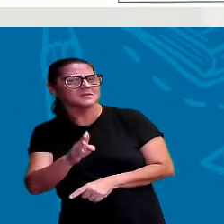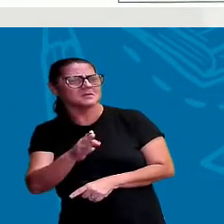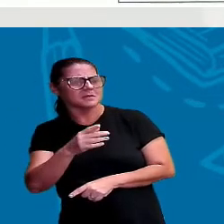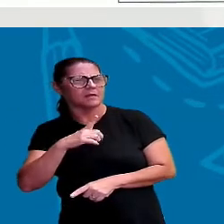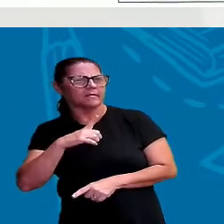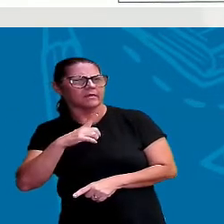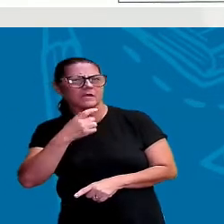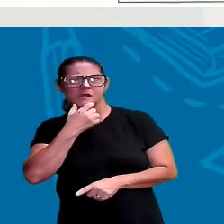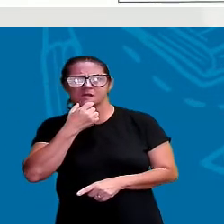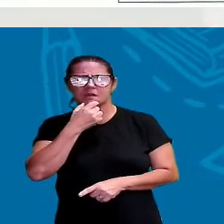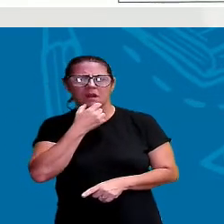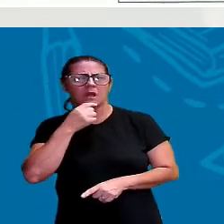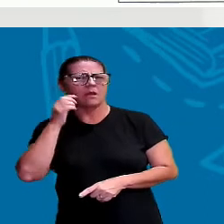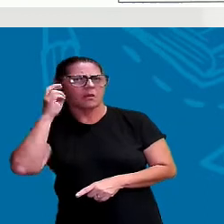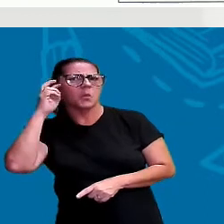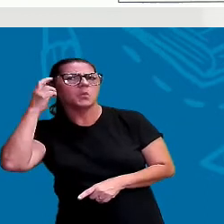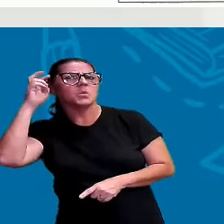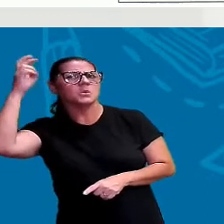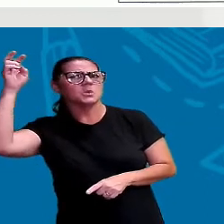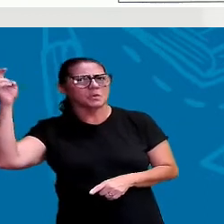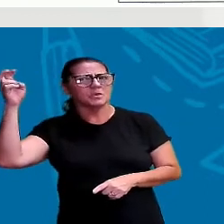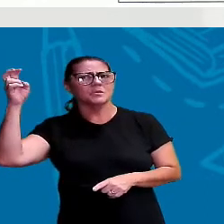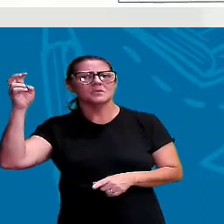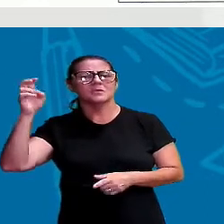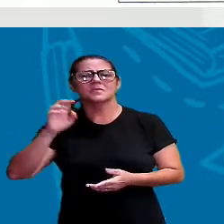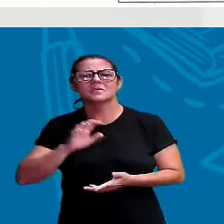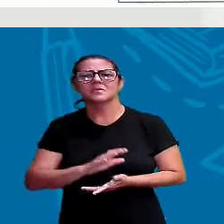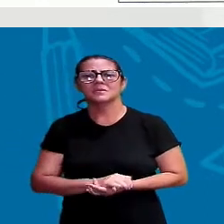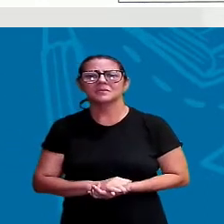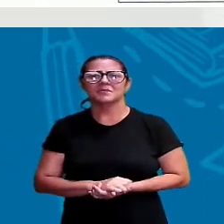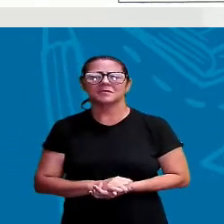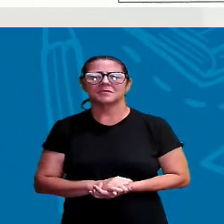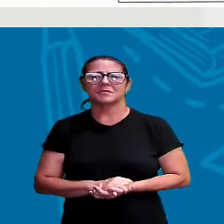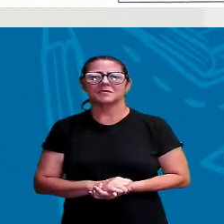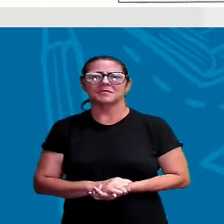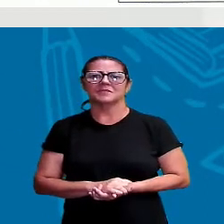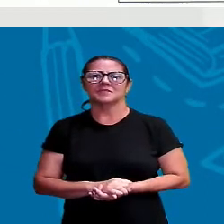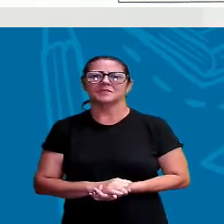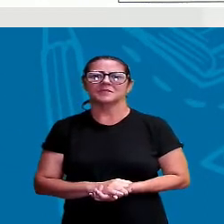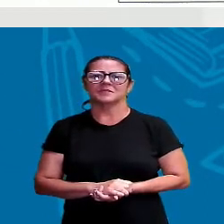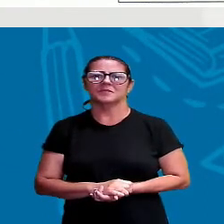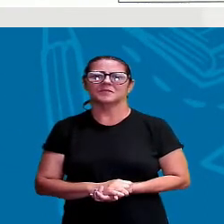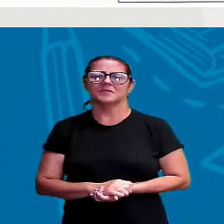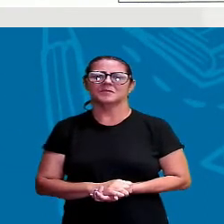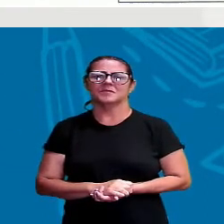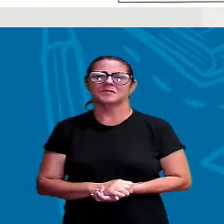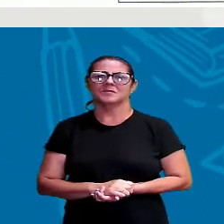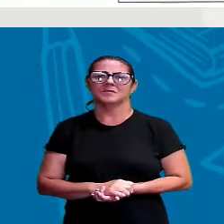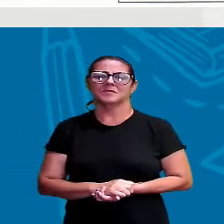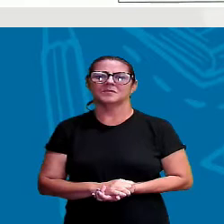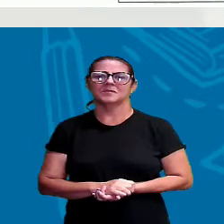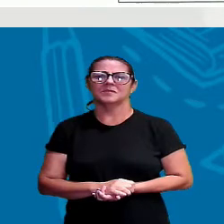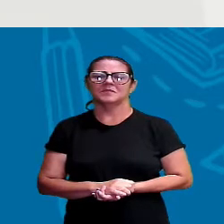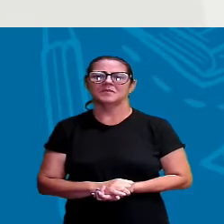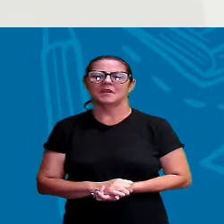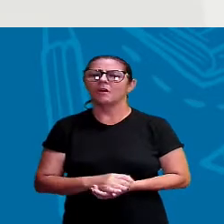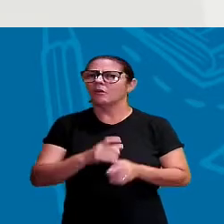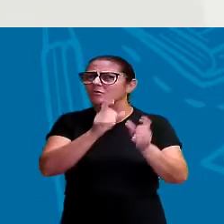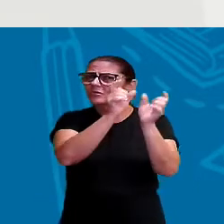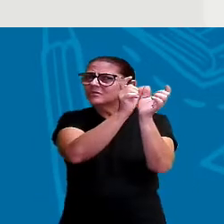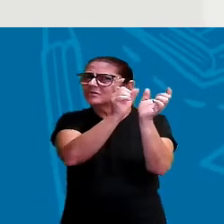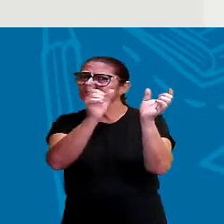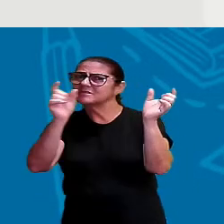língua inglesa também é cultura, nossa aula também é cultura. E aí nós vamos, continuando sobre o gênero tirinha,